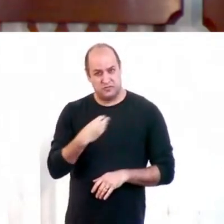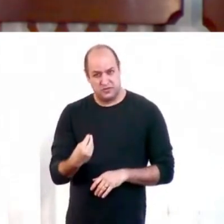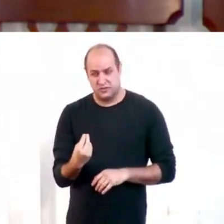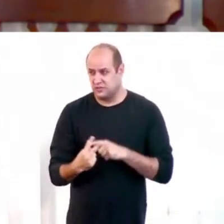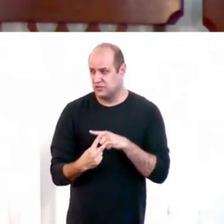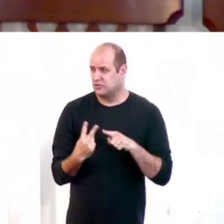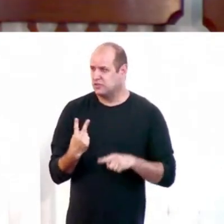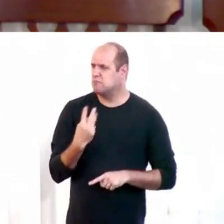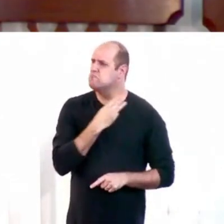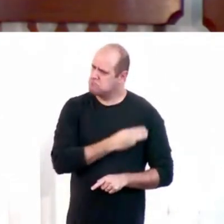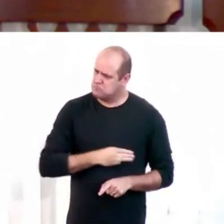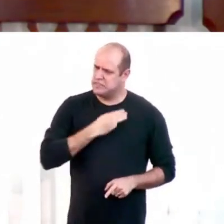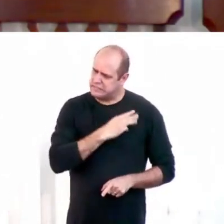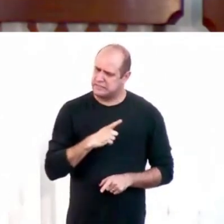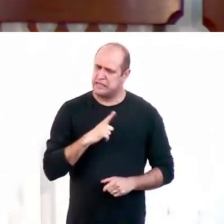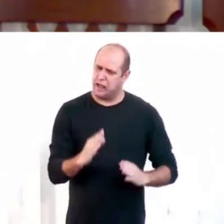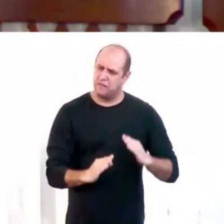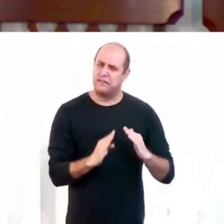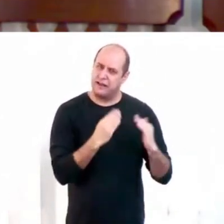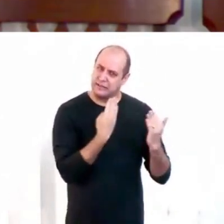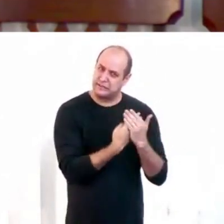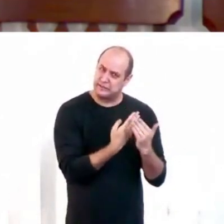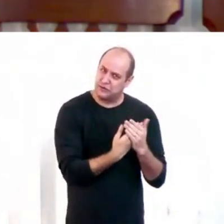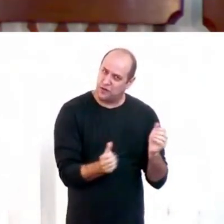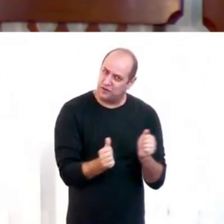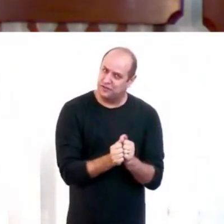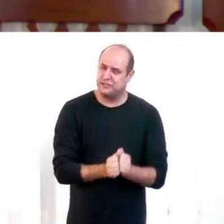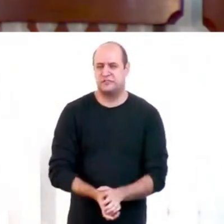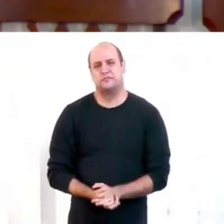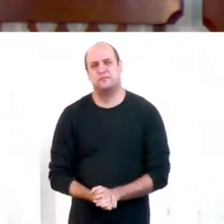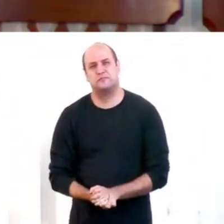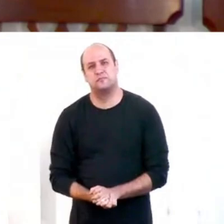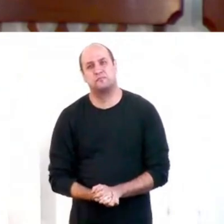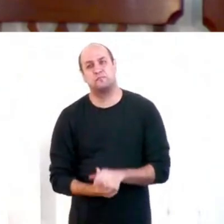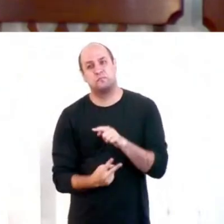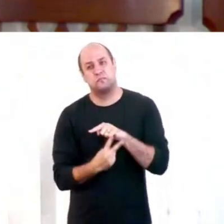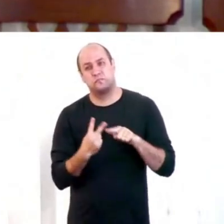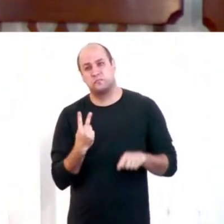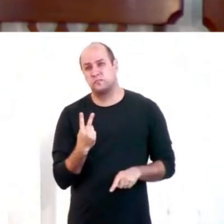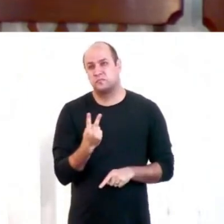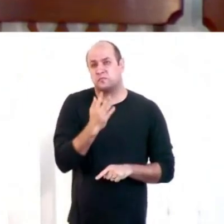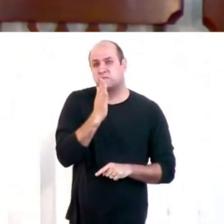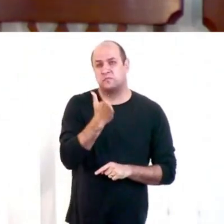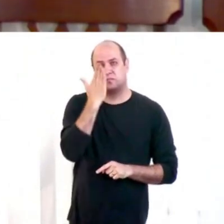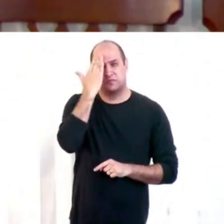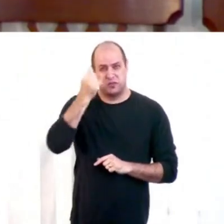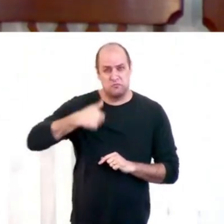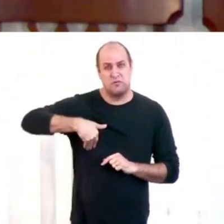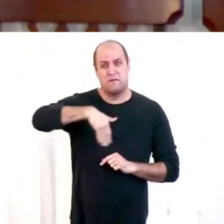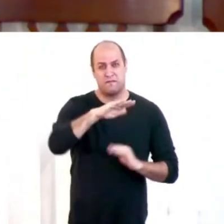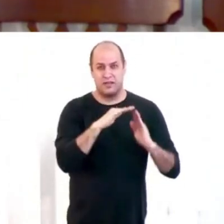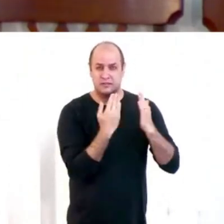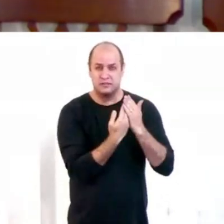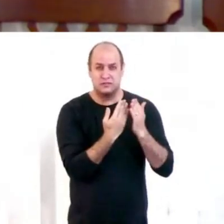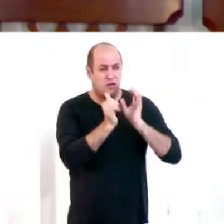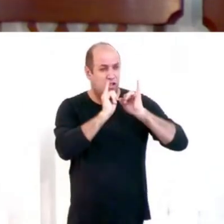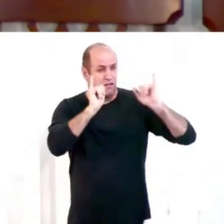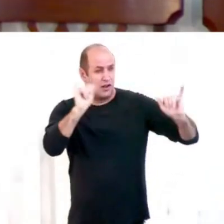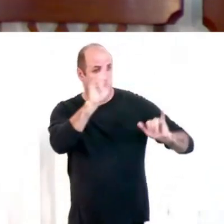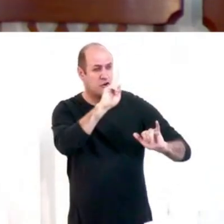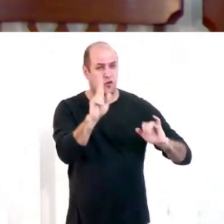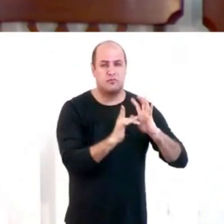sido missionários na escola. Esses dois, eles já sabem que eles estão indo para a escola para levar o nome de